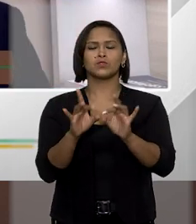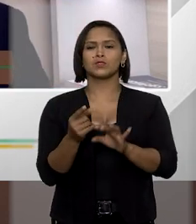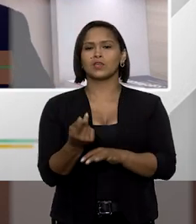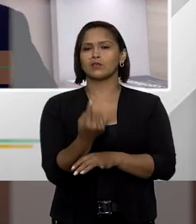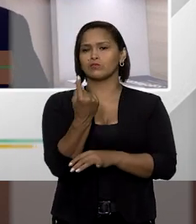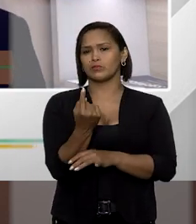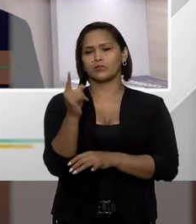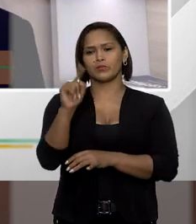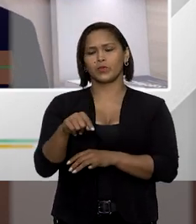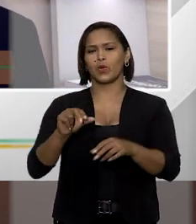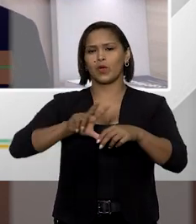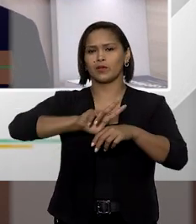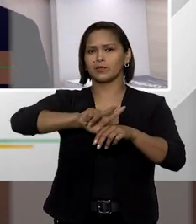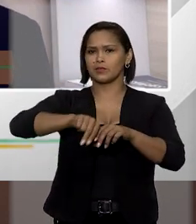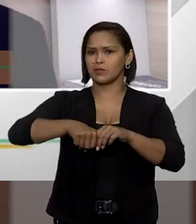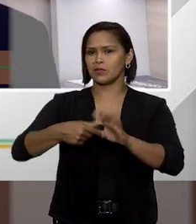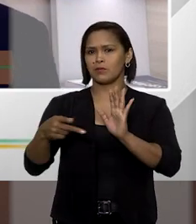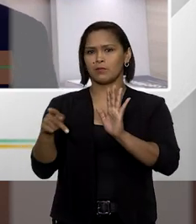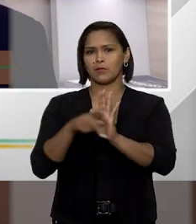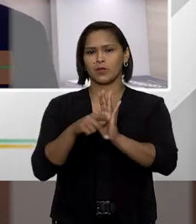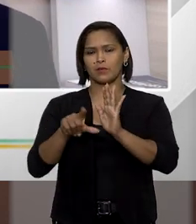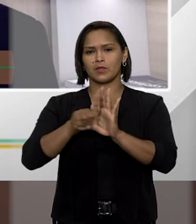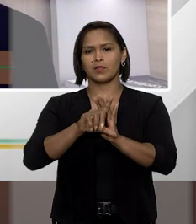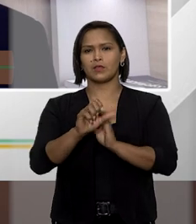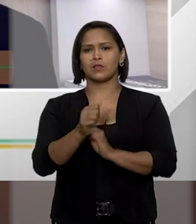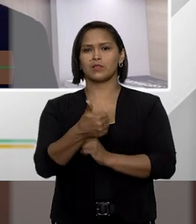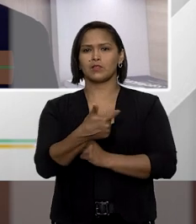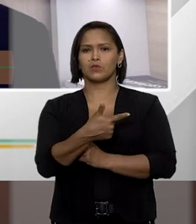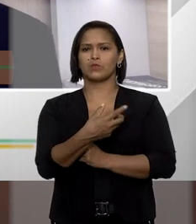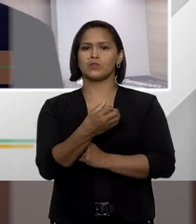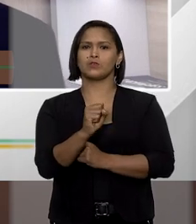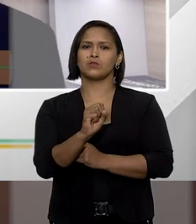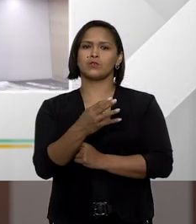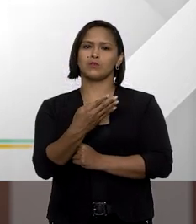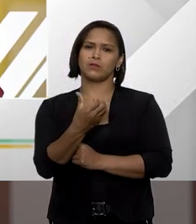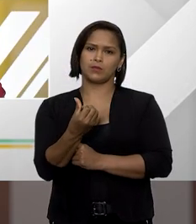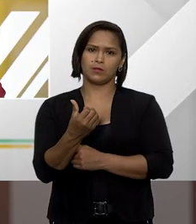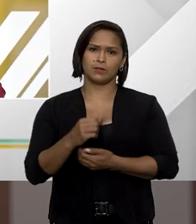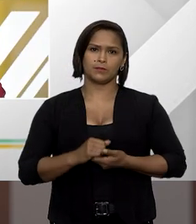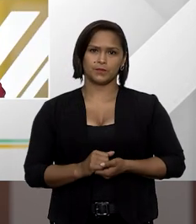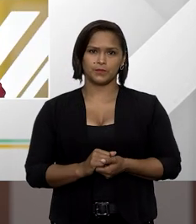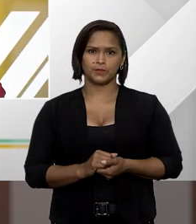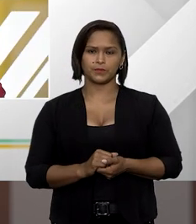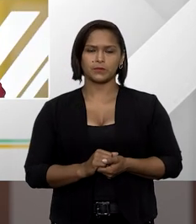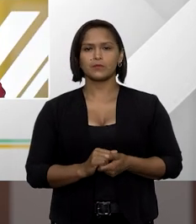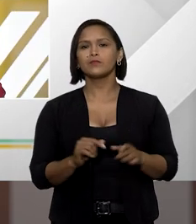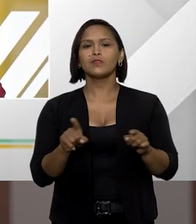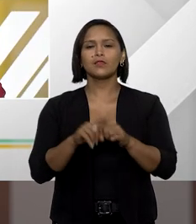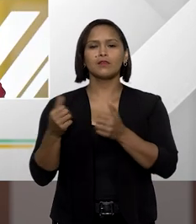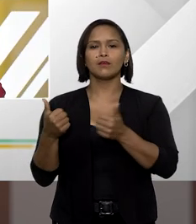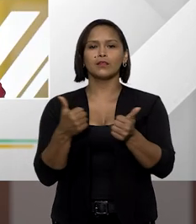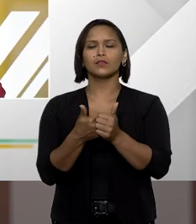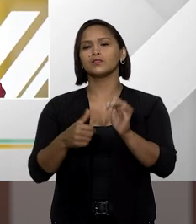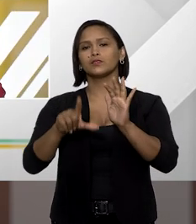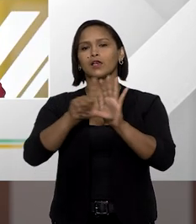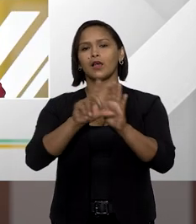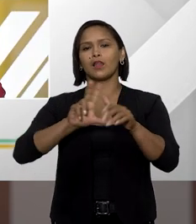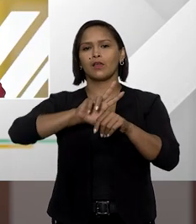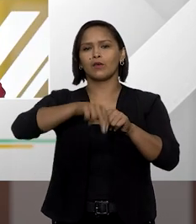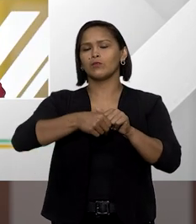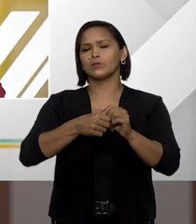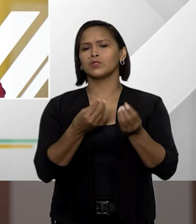adstrita somente a esse âmbito da lei 12.846. E além de seguir essa lei, a